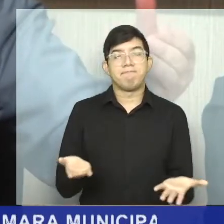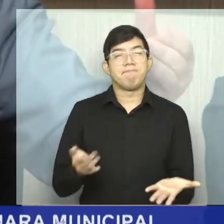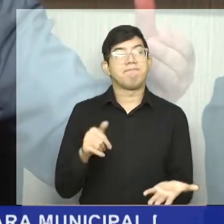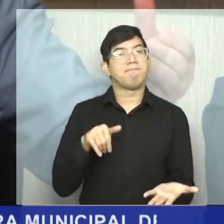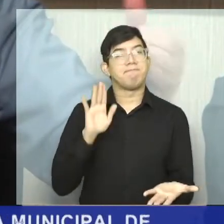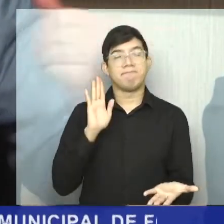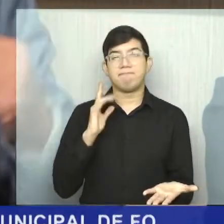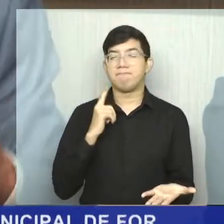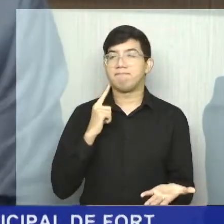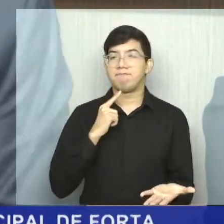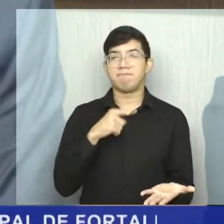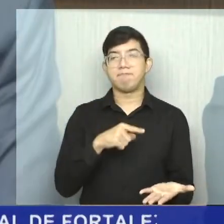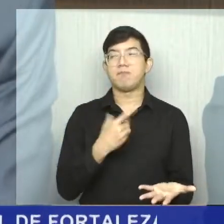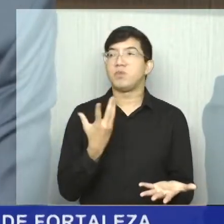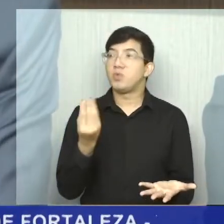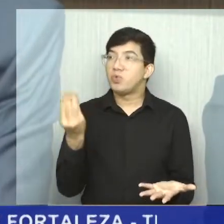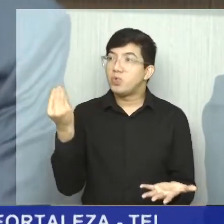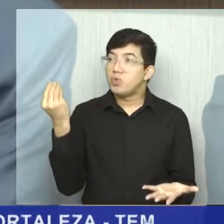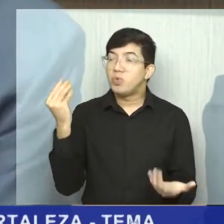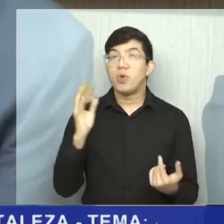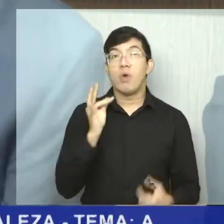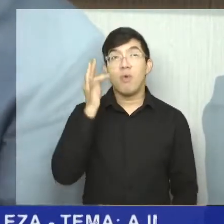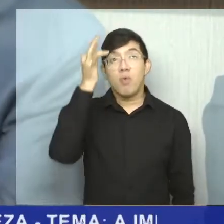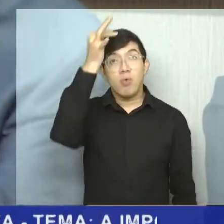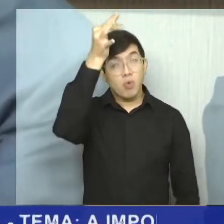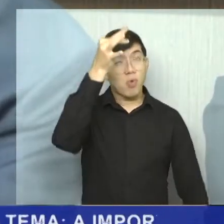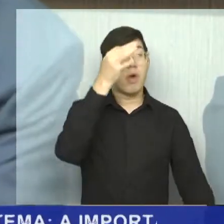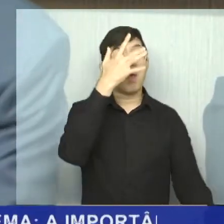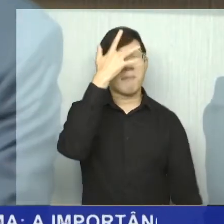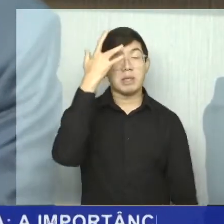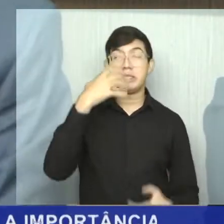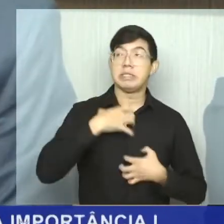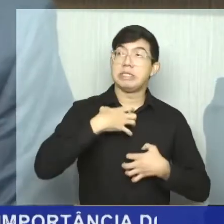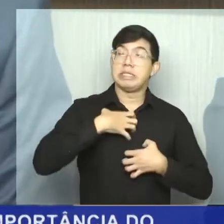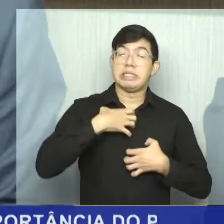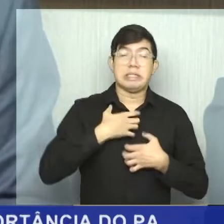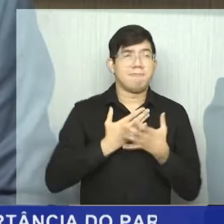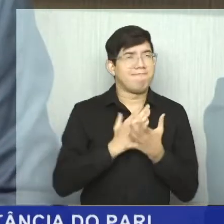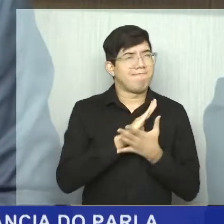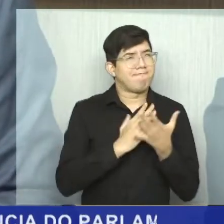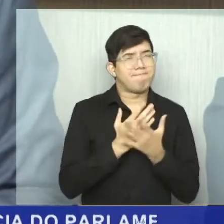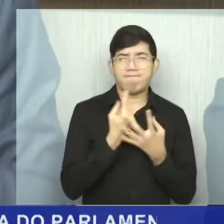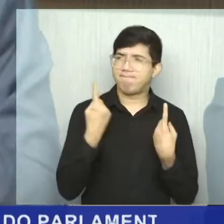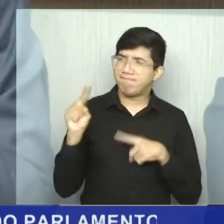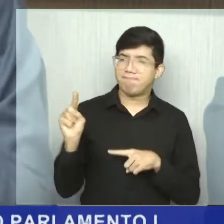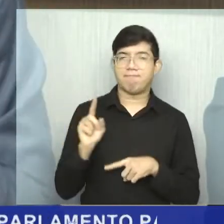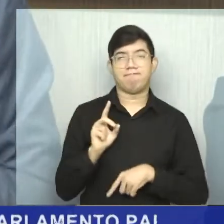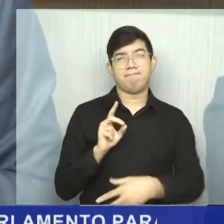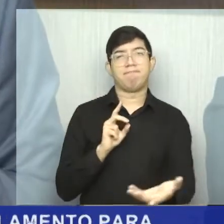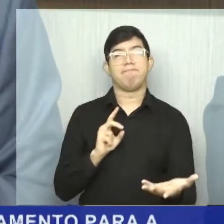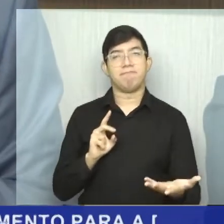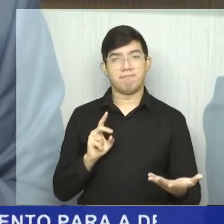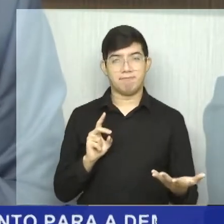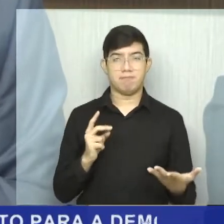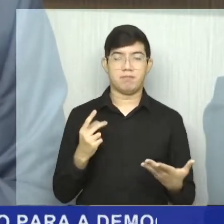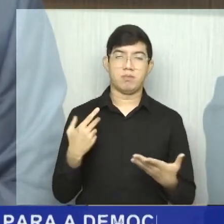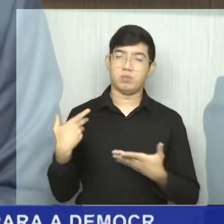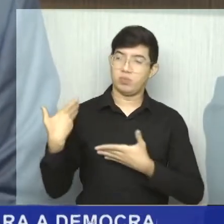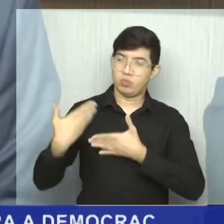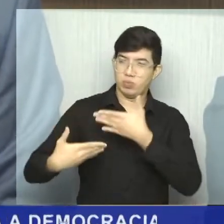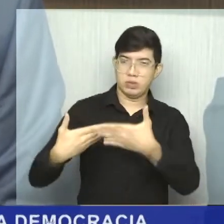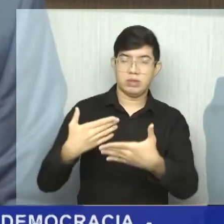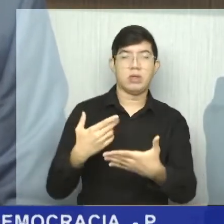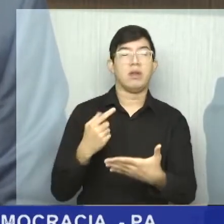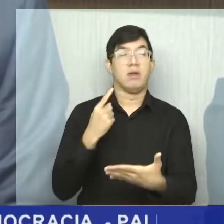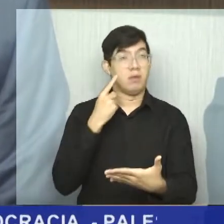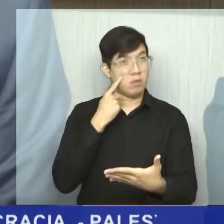será criticada, mas que deve começar a ser, por mais que a gente entre na contramão do status quo? É assim que a história se constrói.